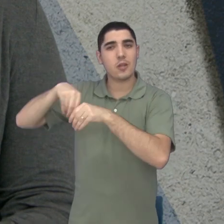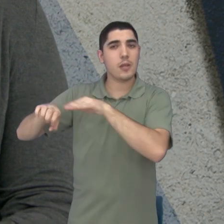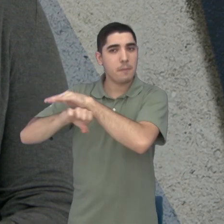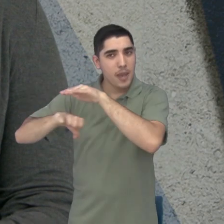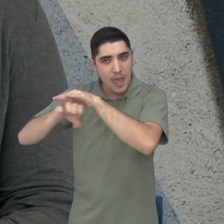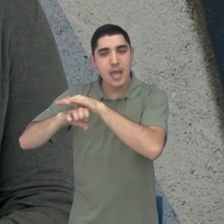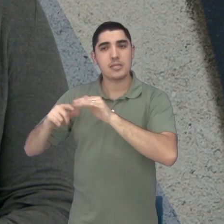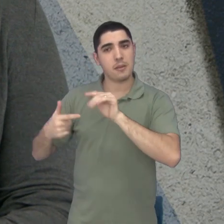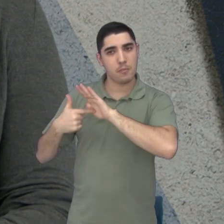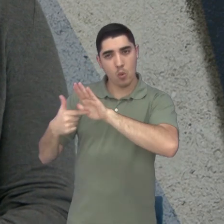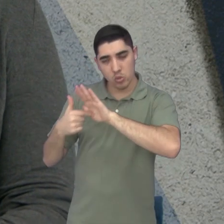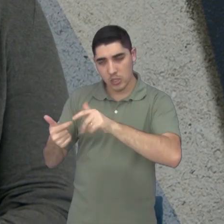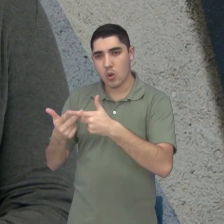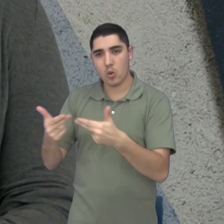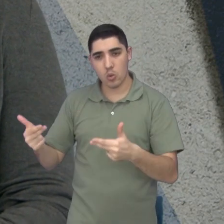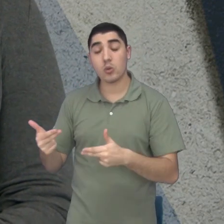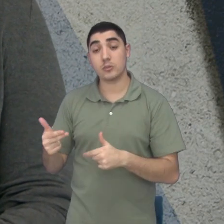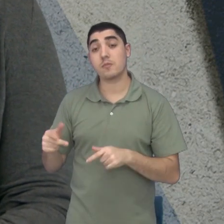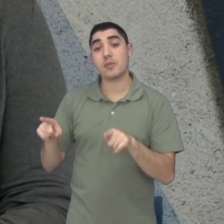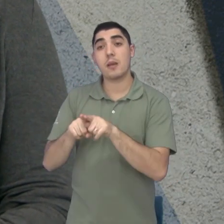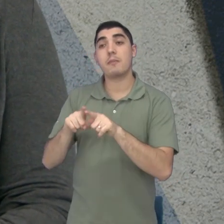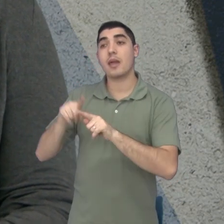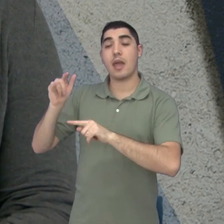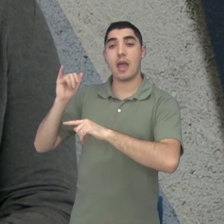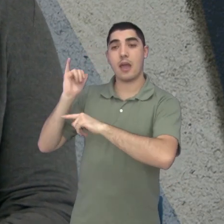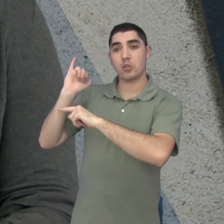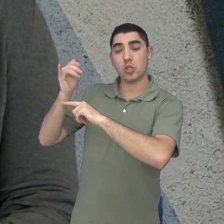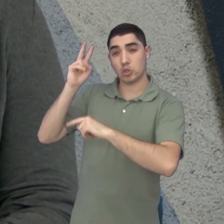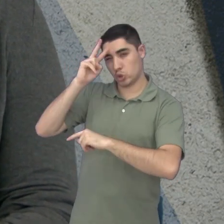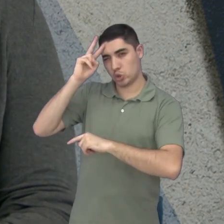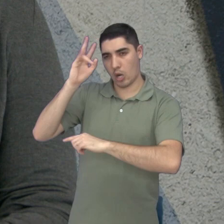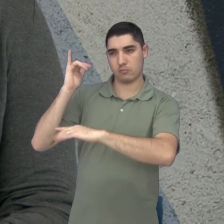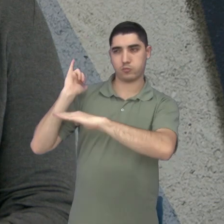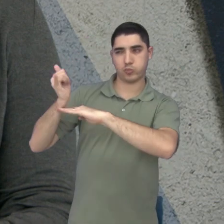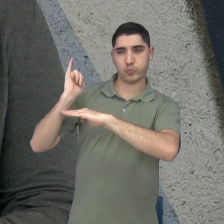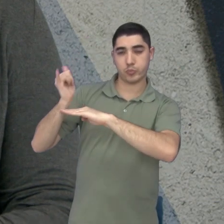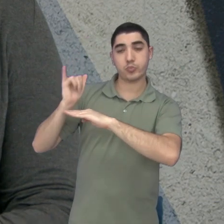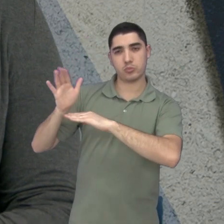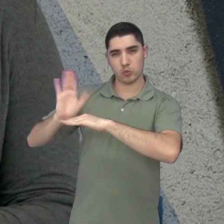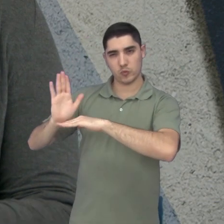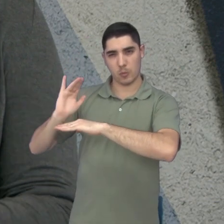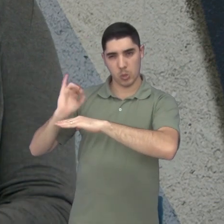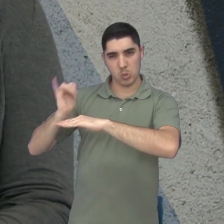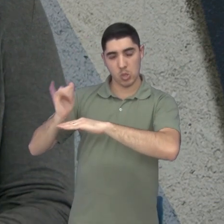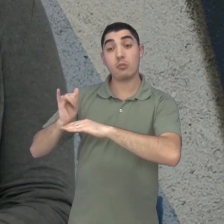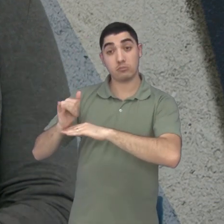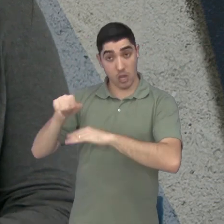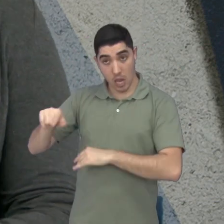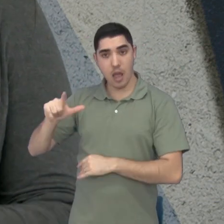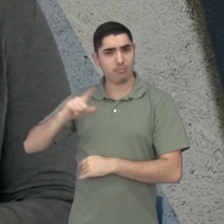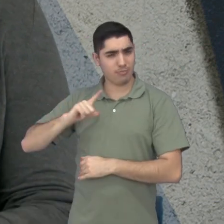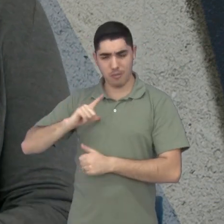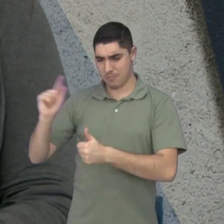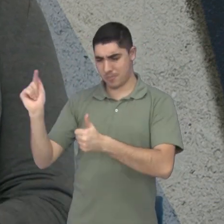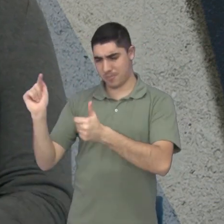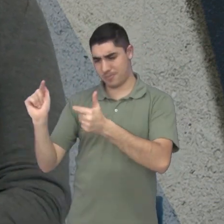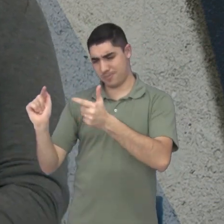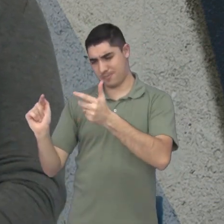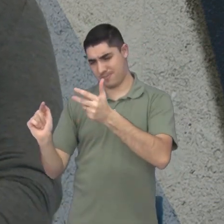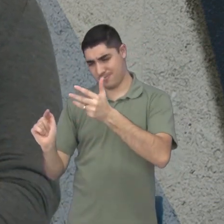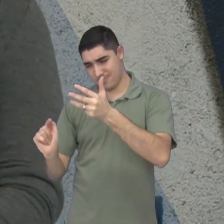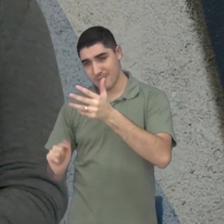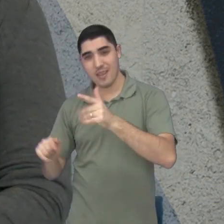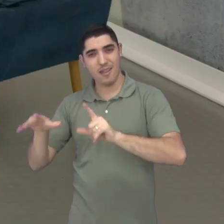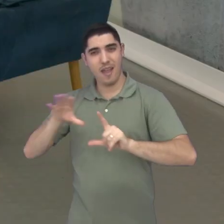mesmo, assim, locução de documentário, sabe? Tem muita coisa que é muito ramo dentro